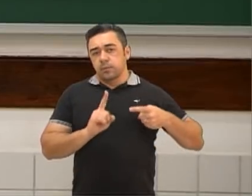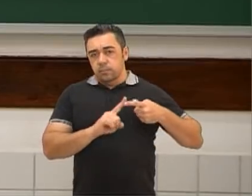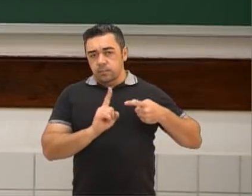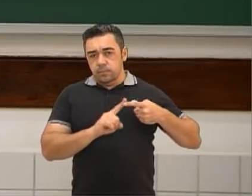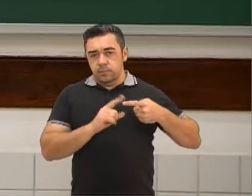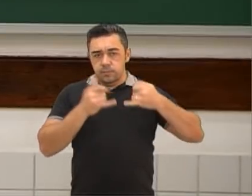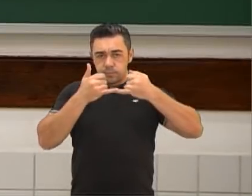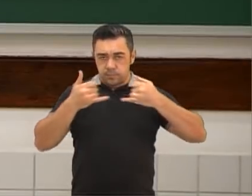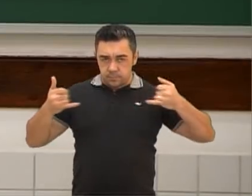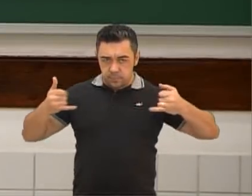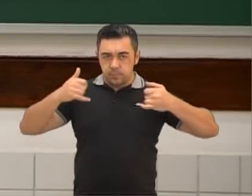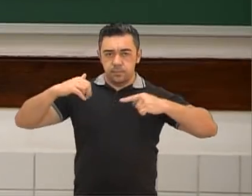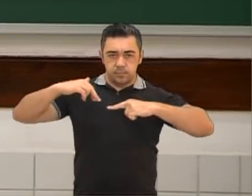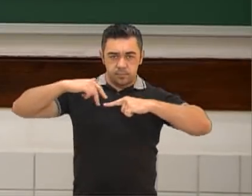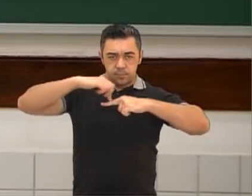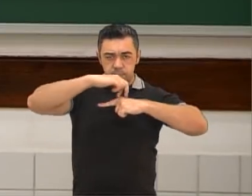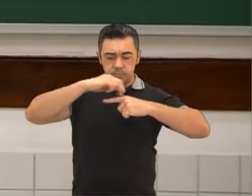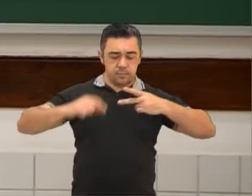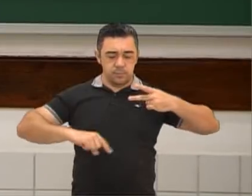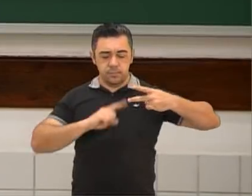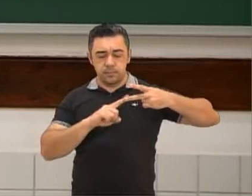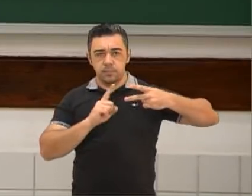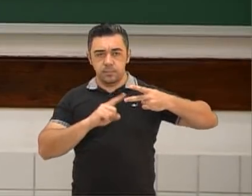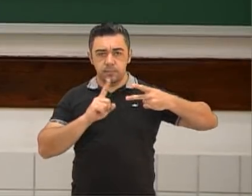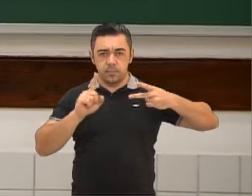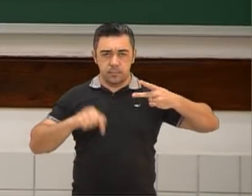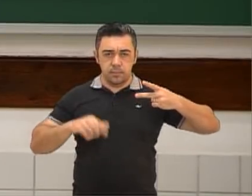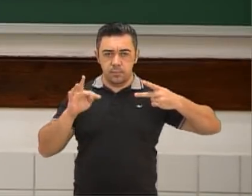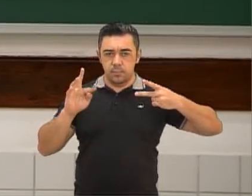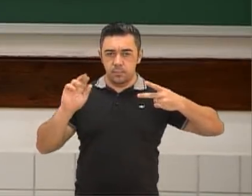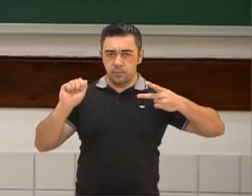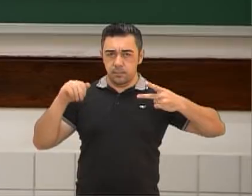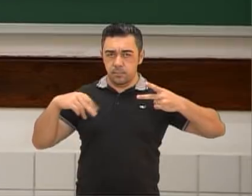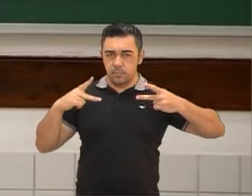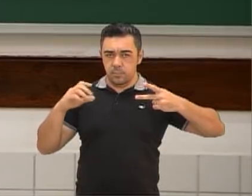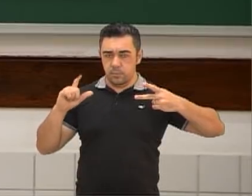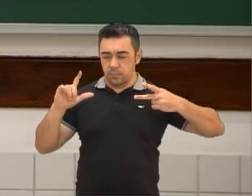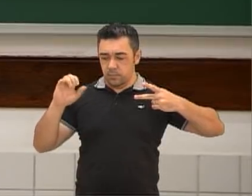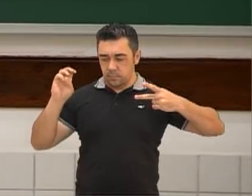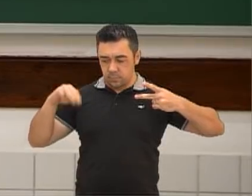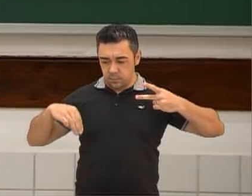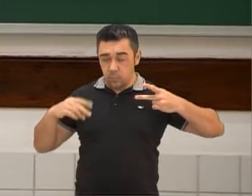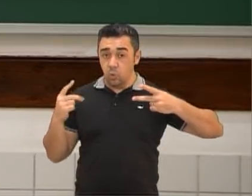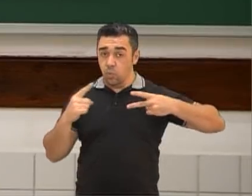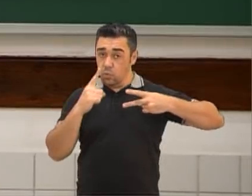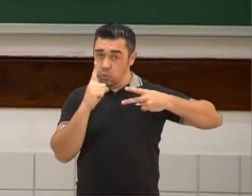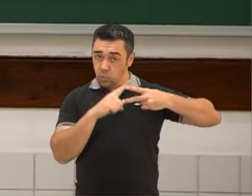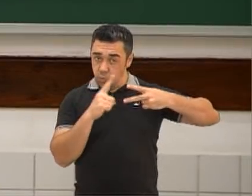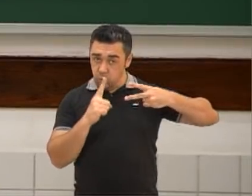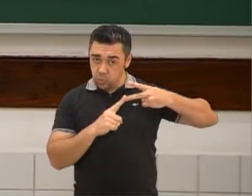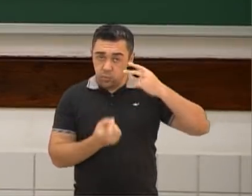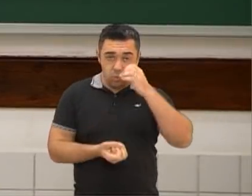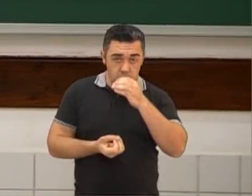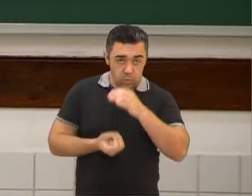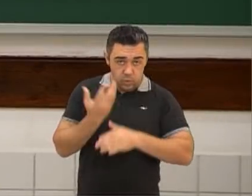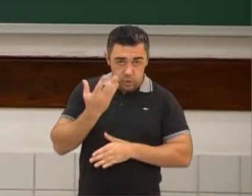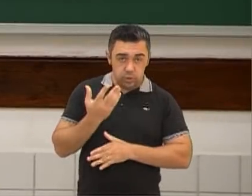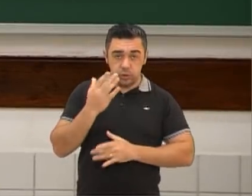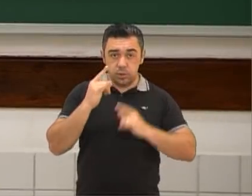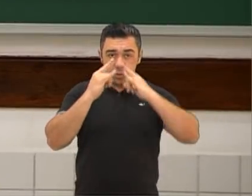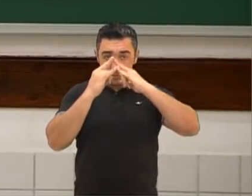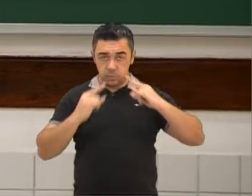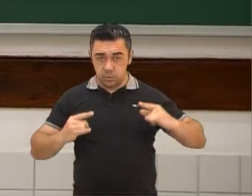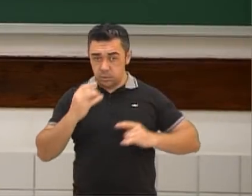bamba e sobre o trampolim, né? Duas atividades que têm origem lá no circo.